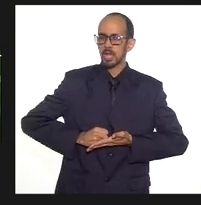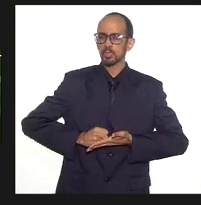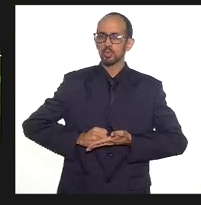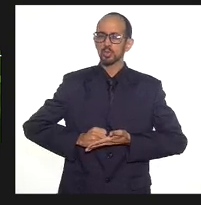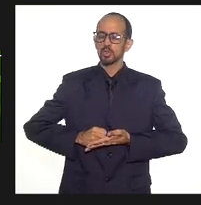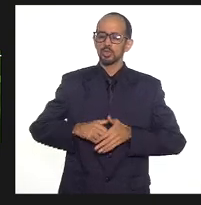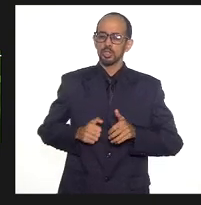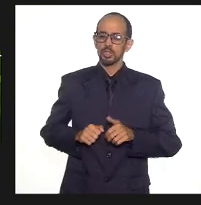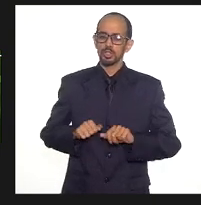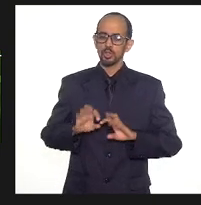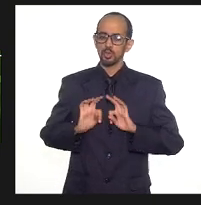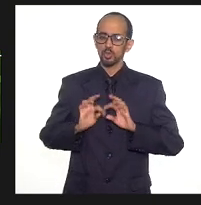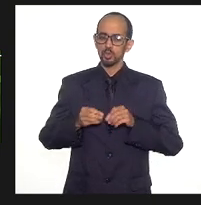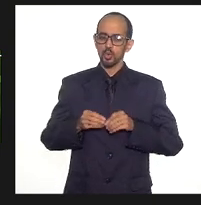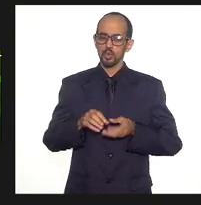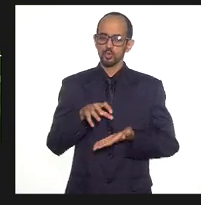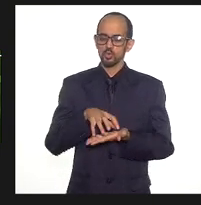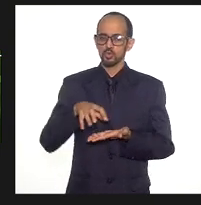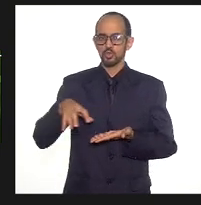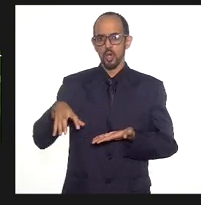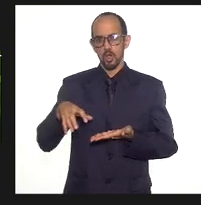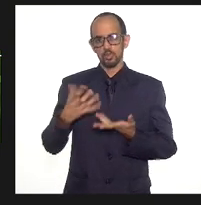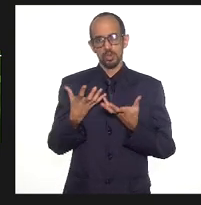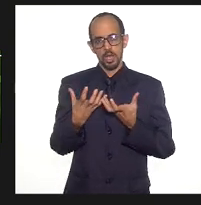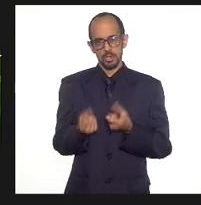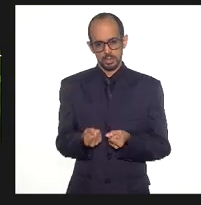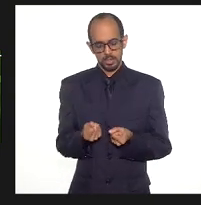dos diversos órgãos de controle citados.